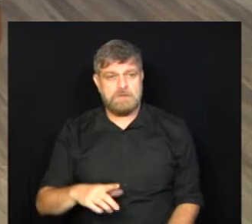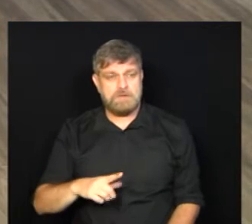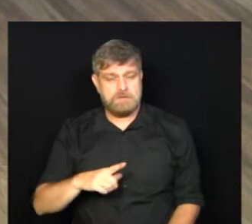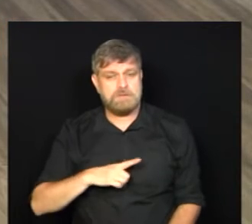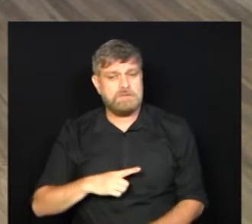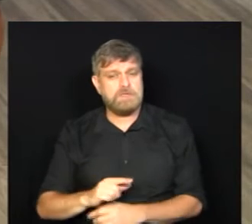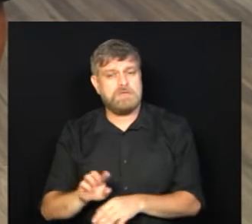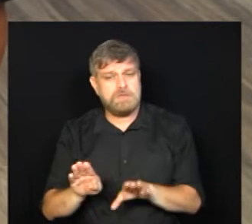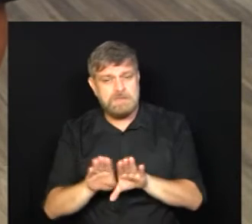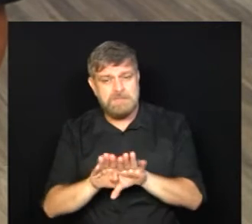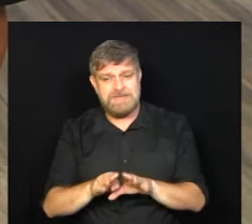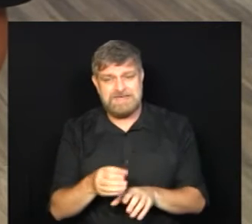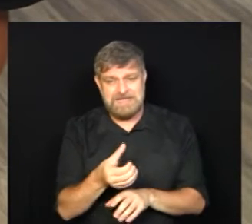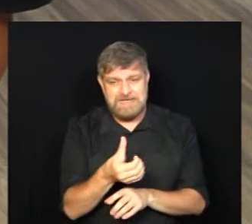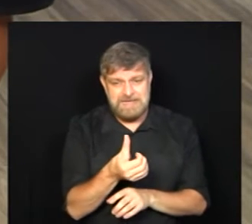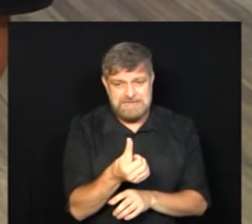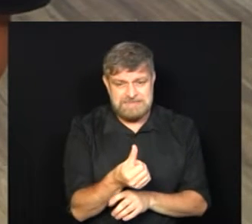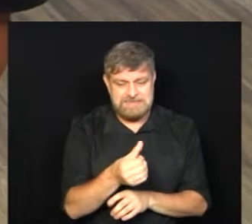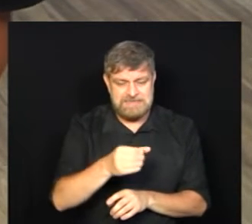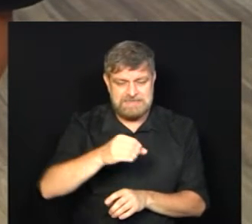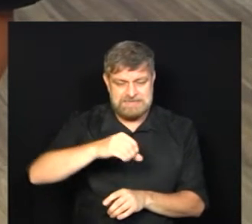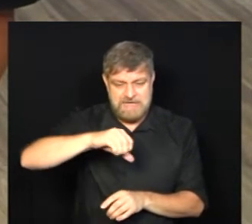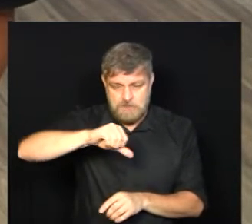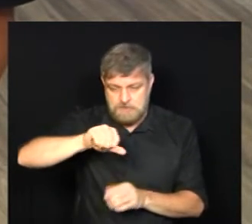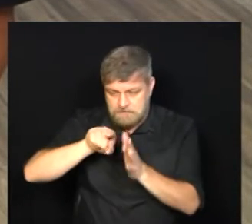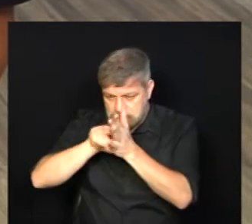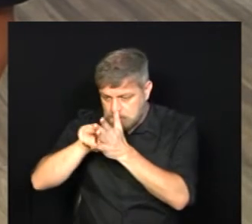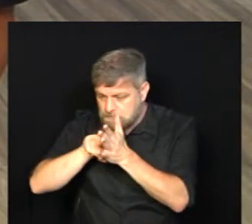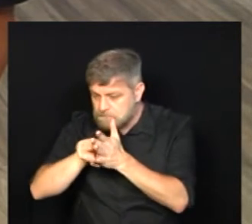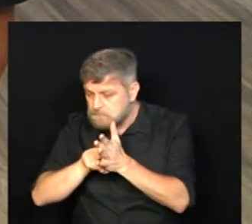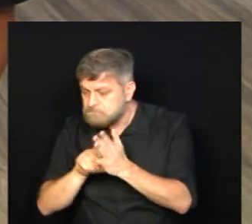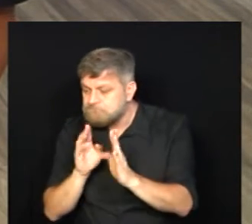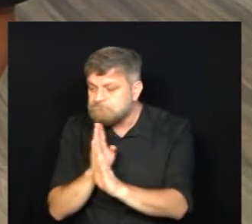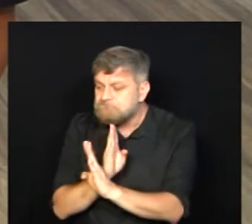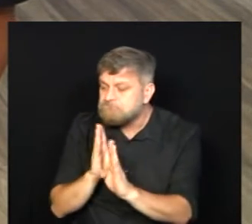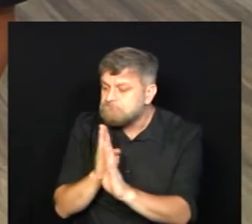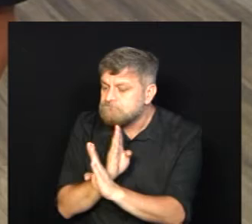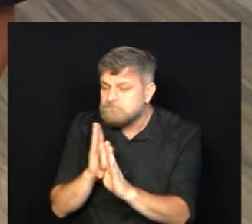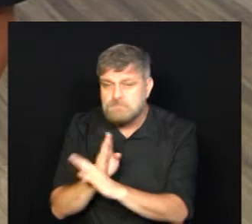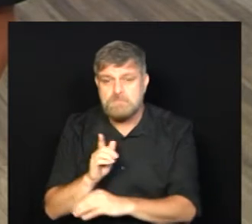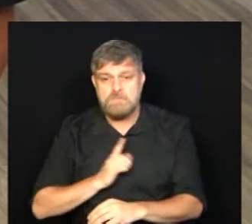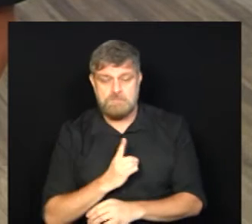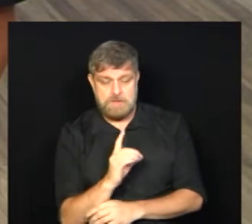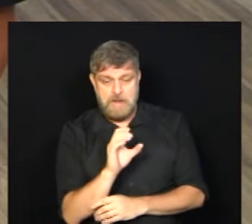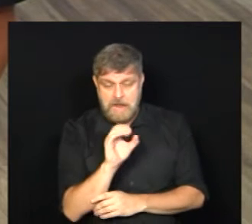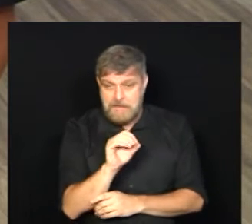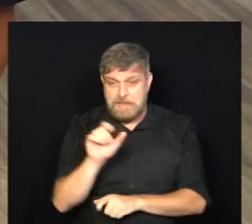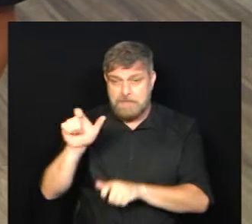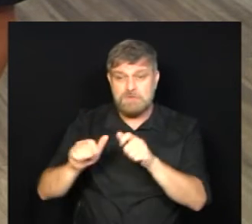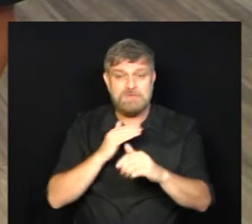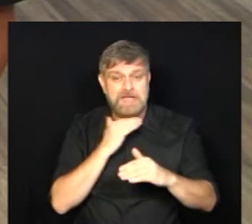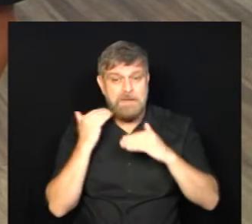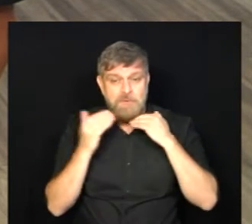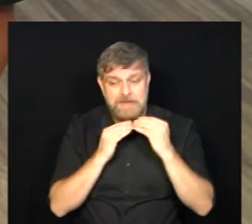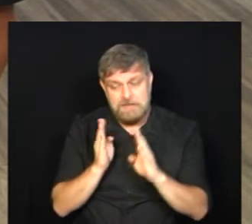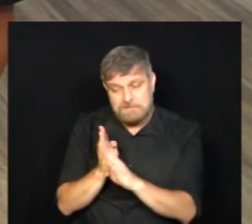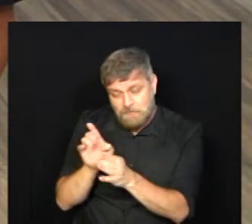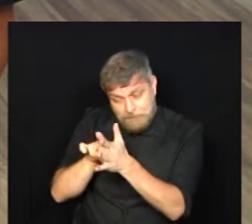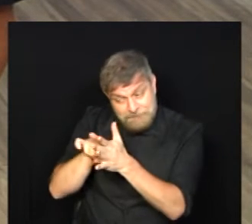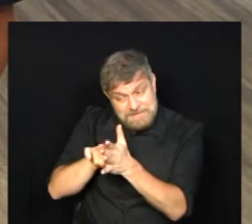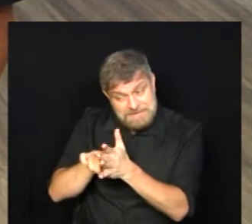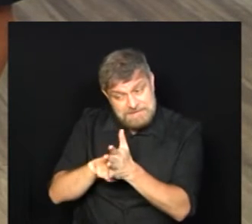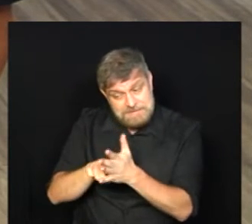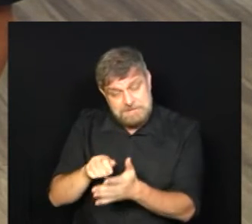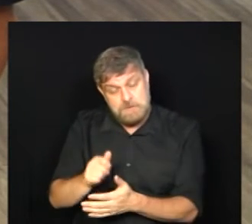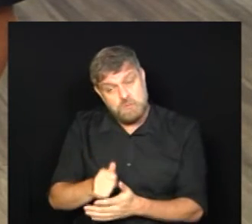ainda 609 em investigação. Temos 10 óbitos em investigação. Temos